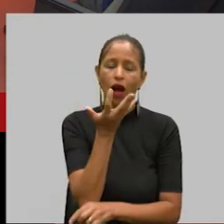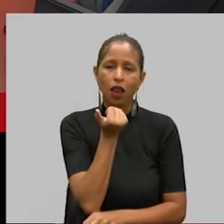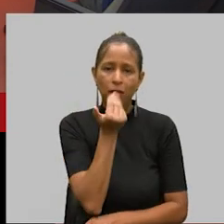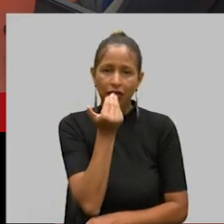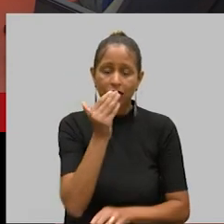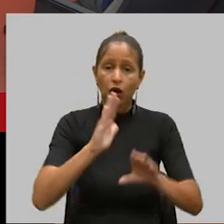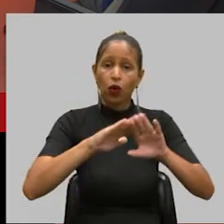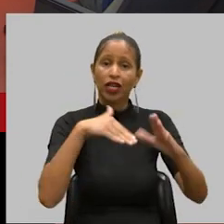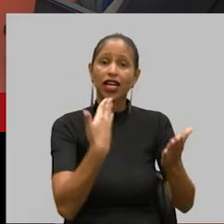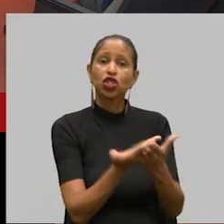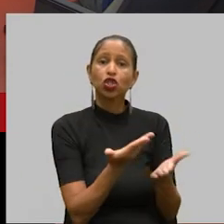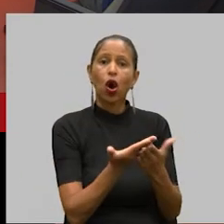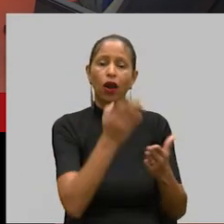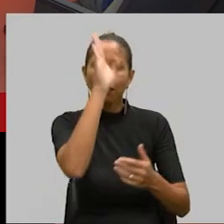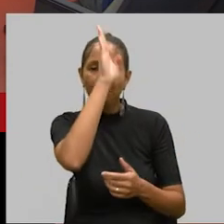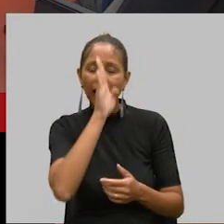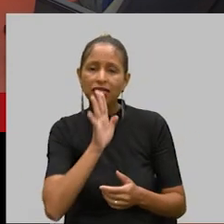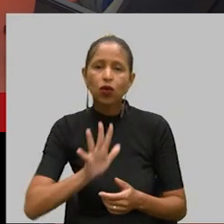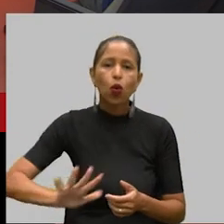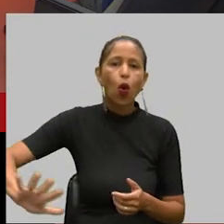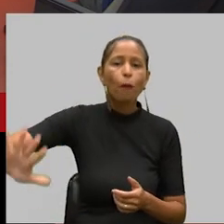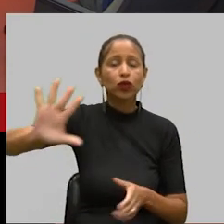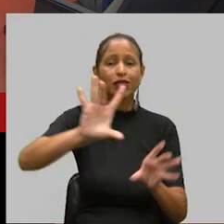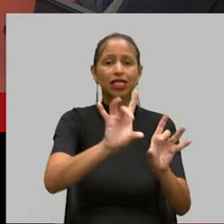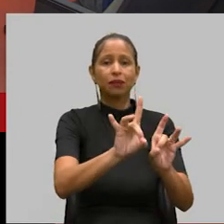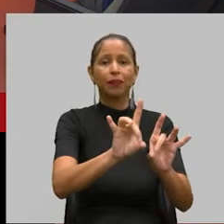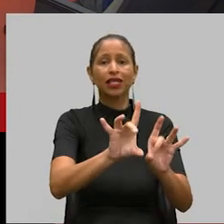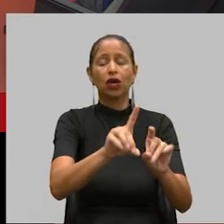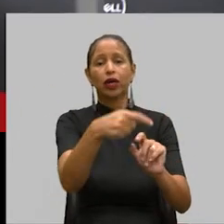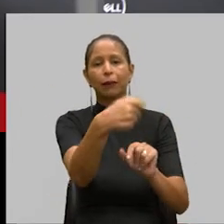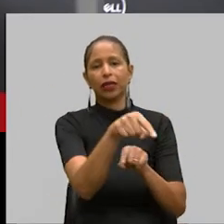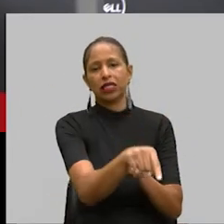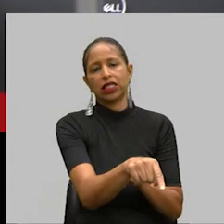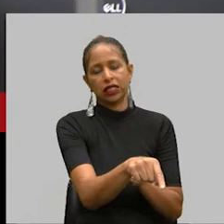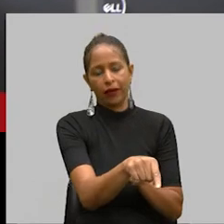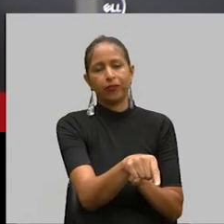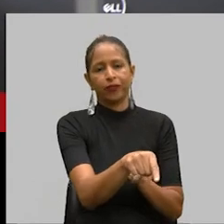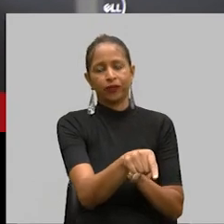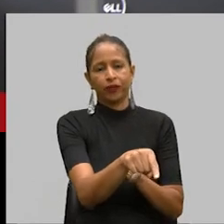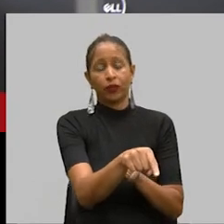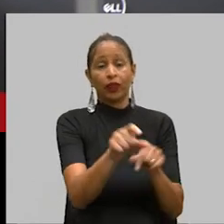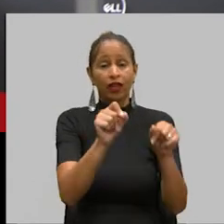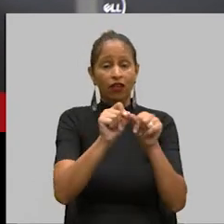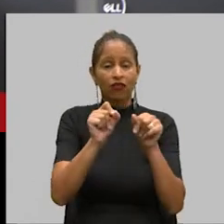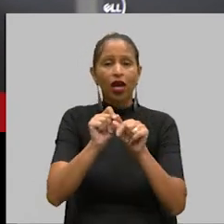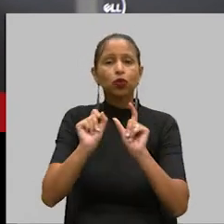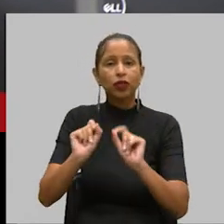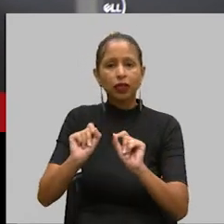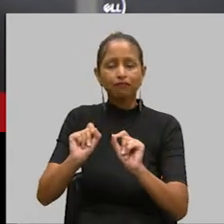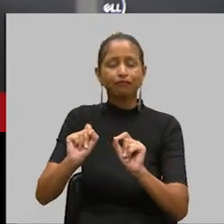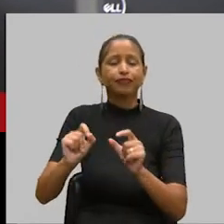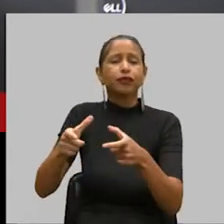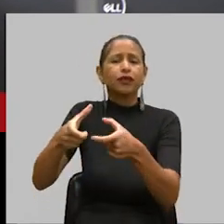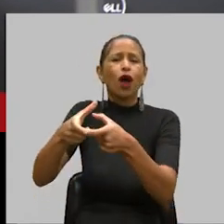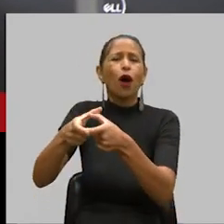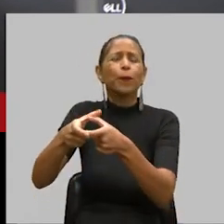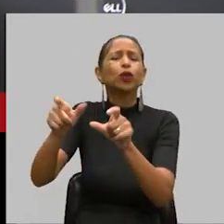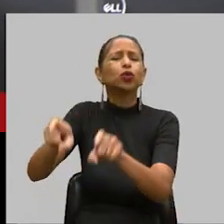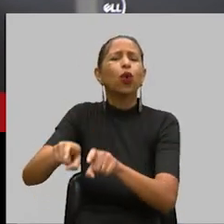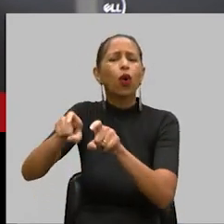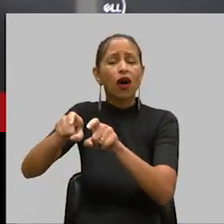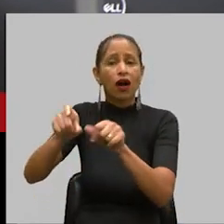escolar no Brasil como todo especialmente daqueles que precisam isso faz com que o pequeno produtor Produza